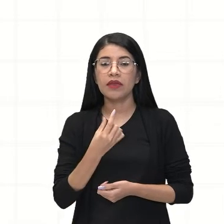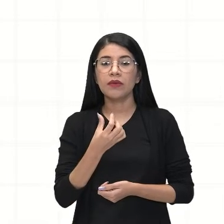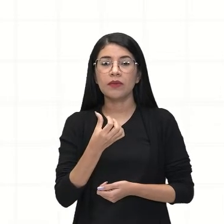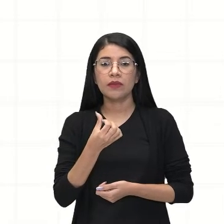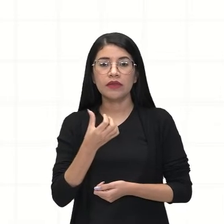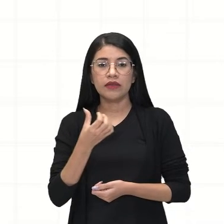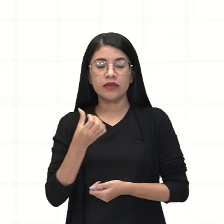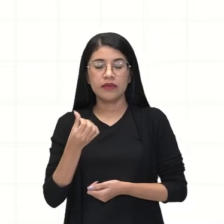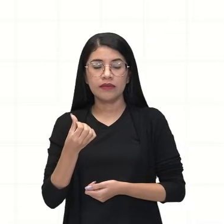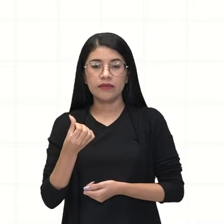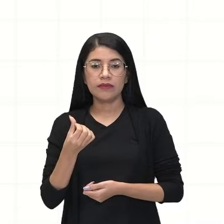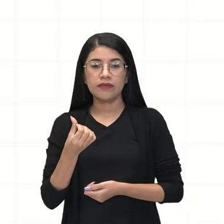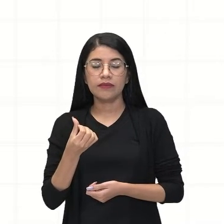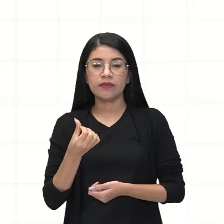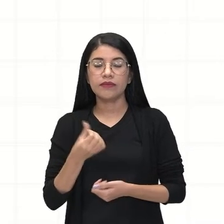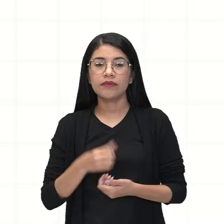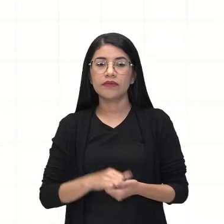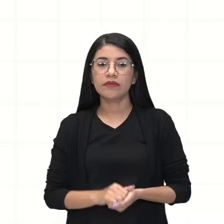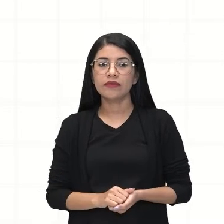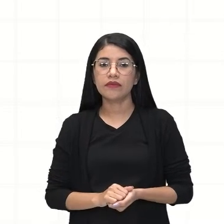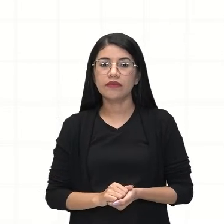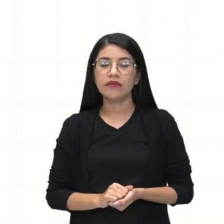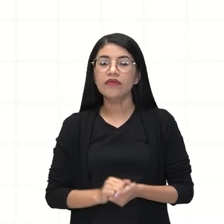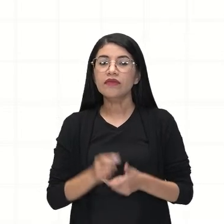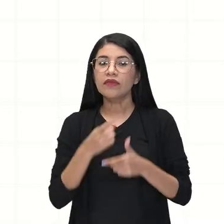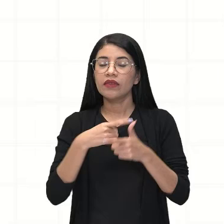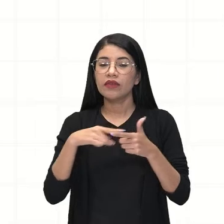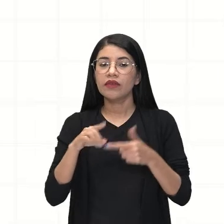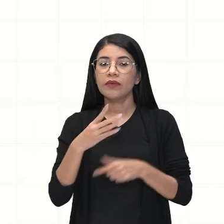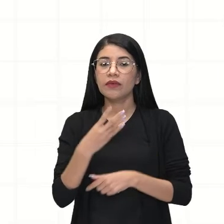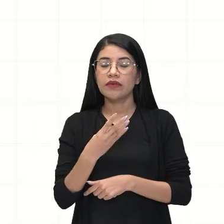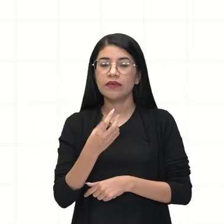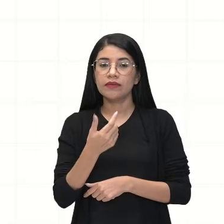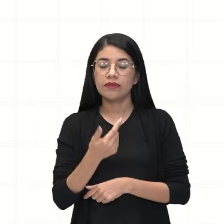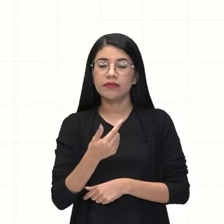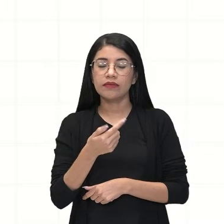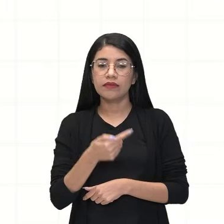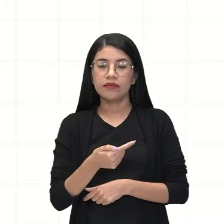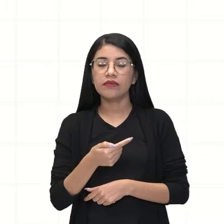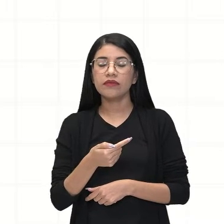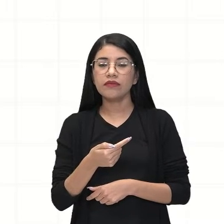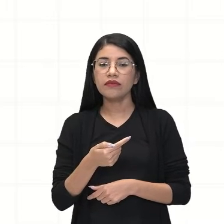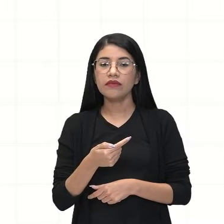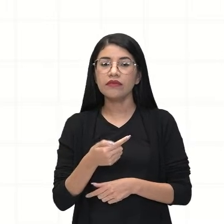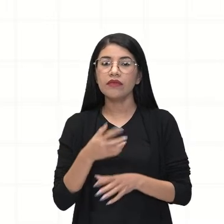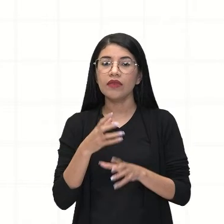1.066, e se dividido aí por 472 vai dar